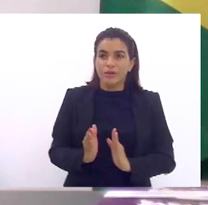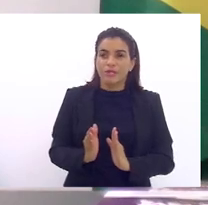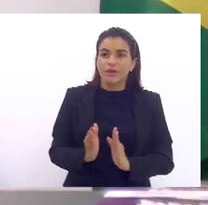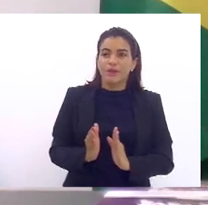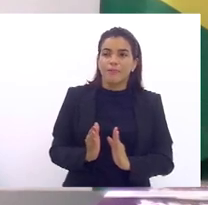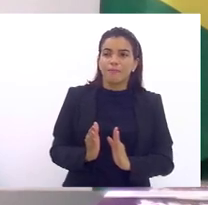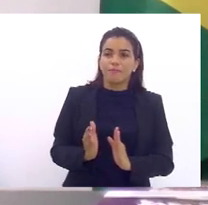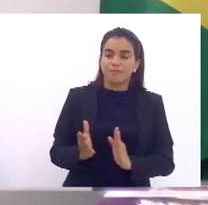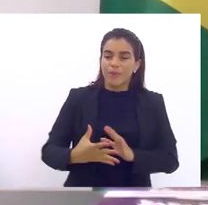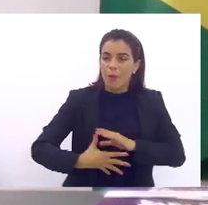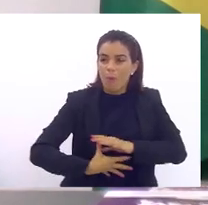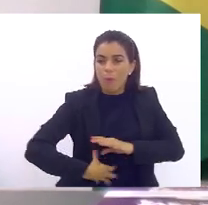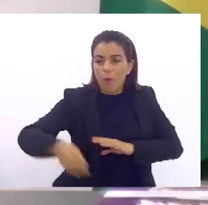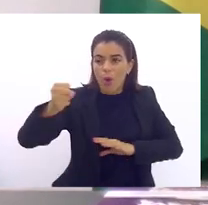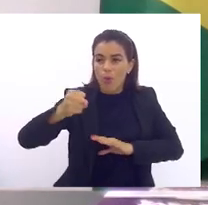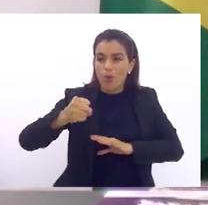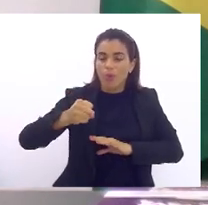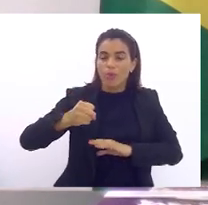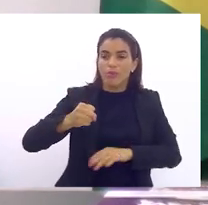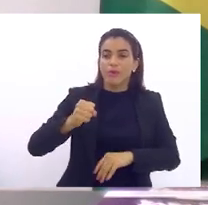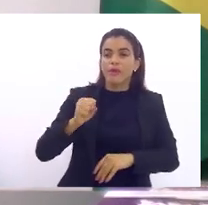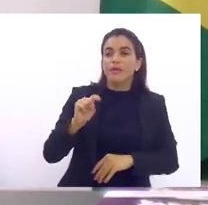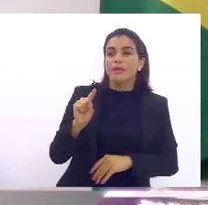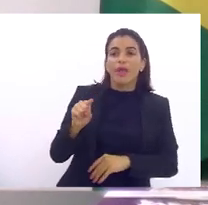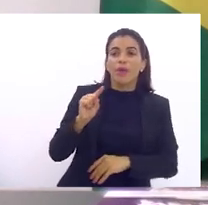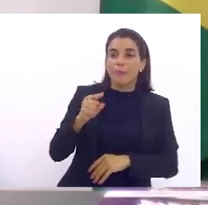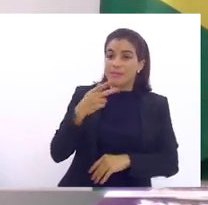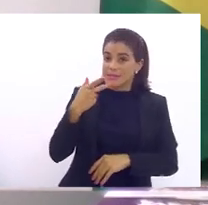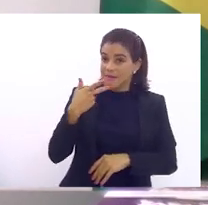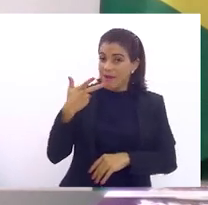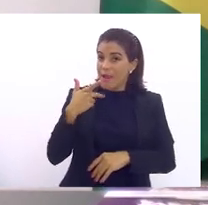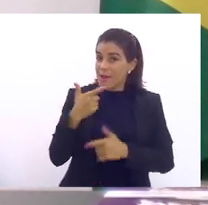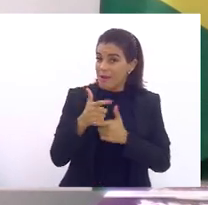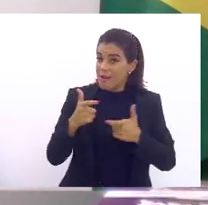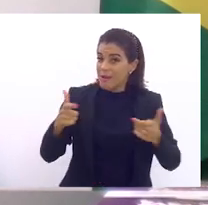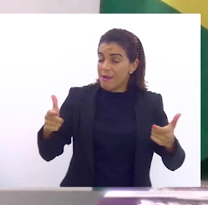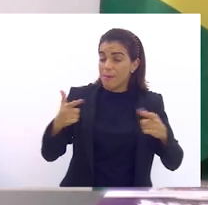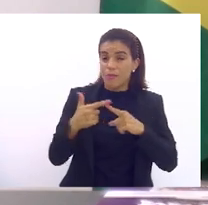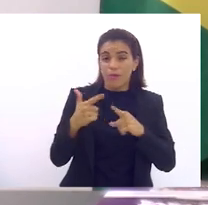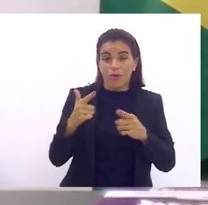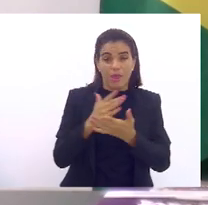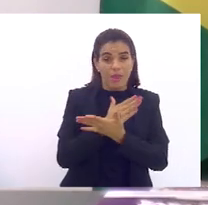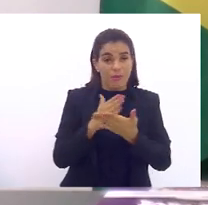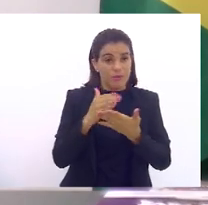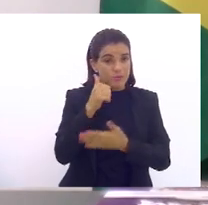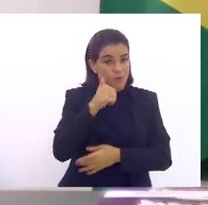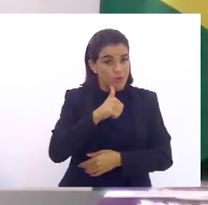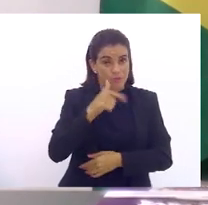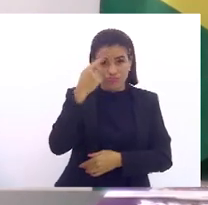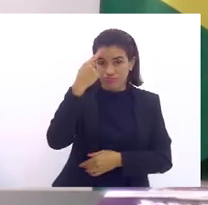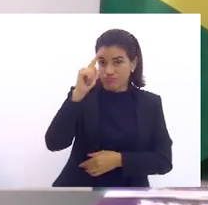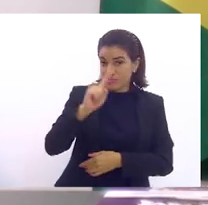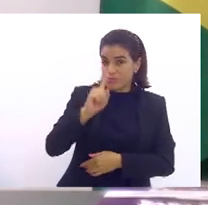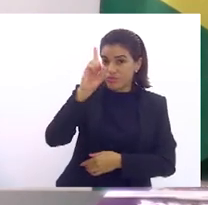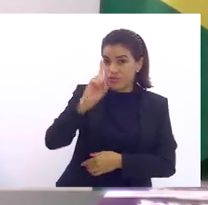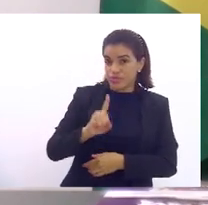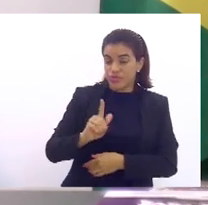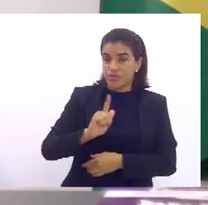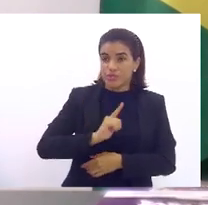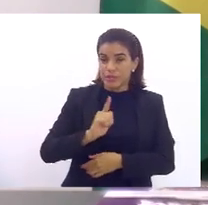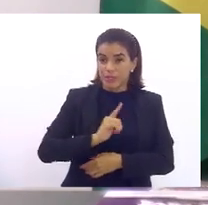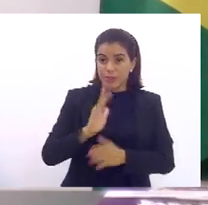falado e ele é precisa ser falado cada vez mais porque as mulheres também não sabem Muitas vezes os direitos que têm no